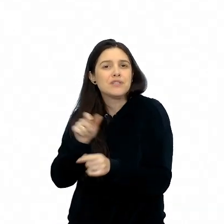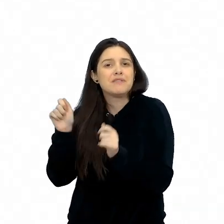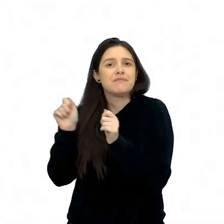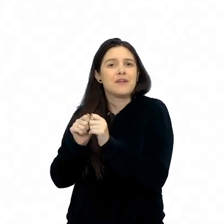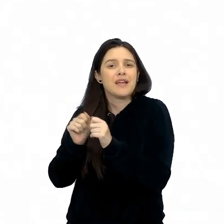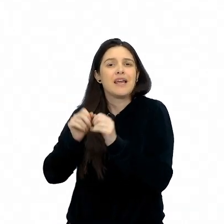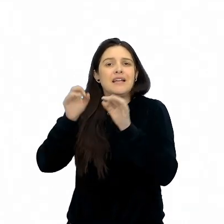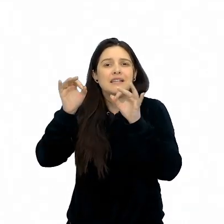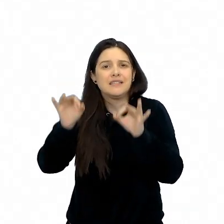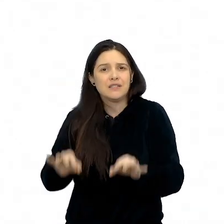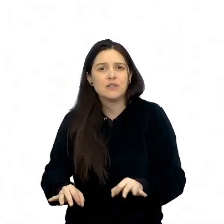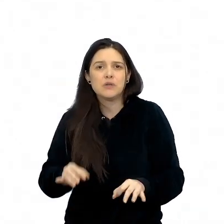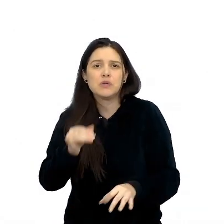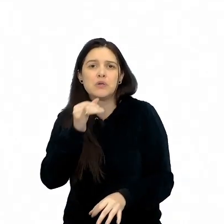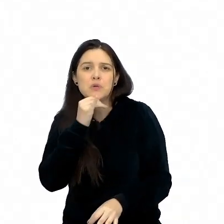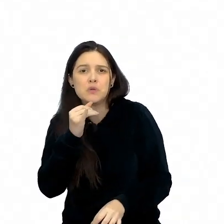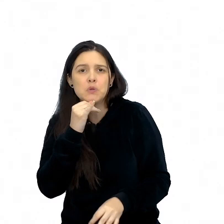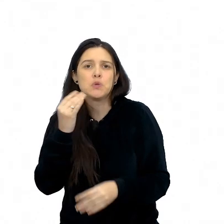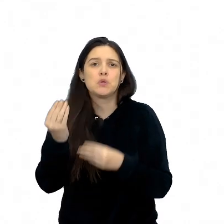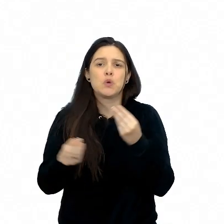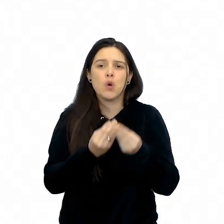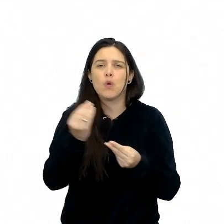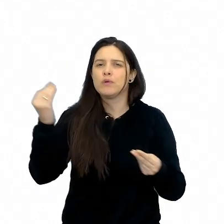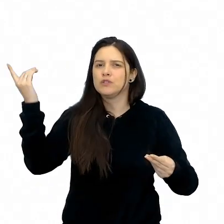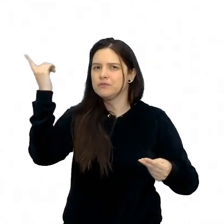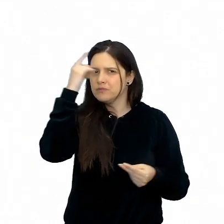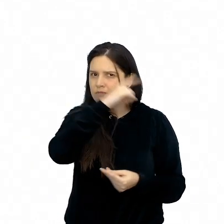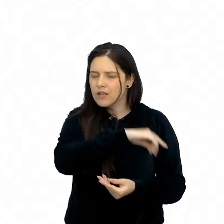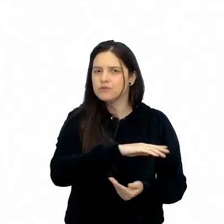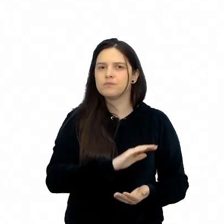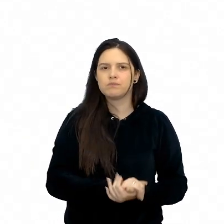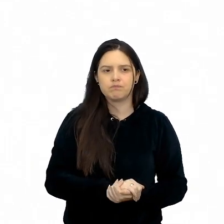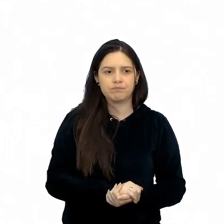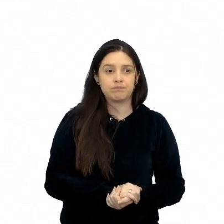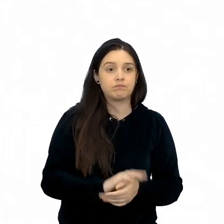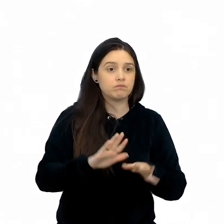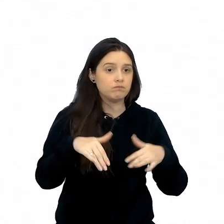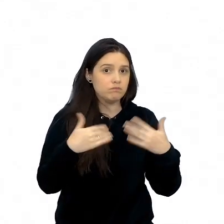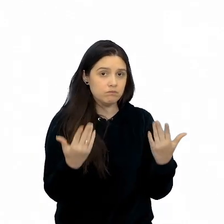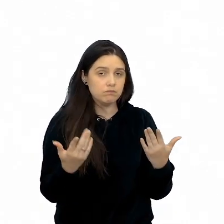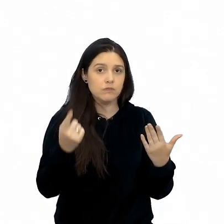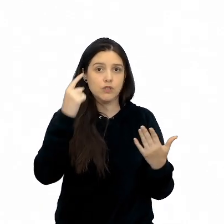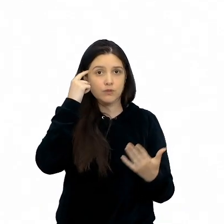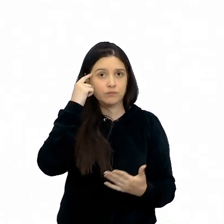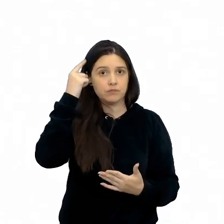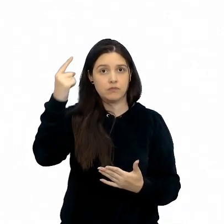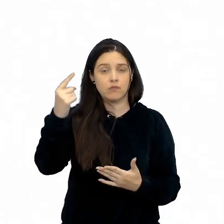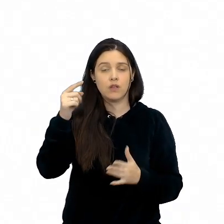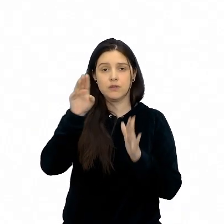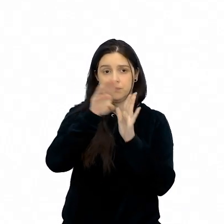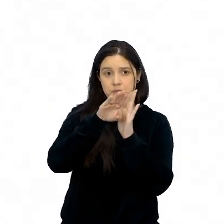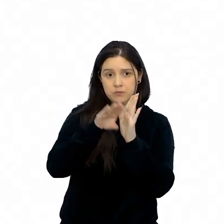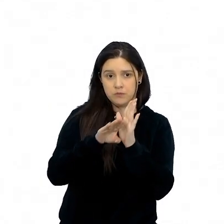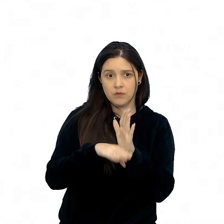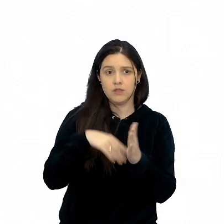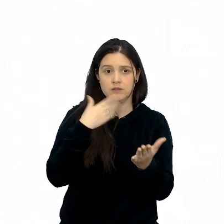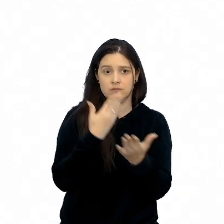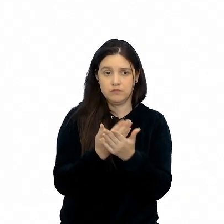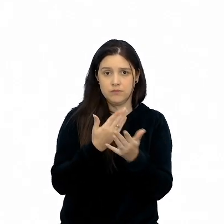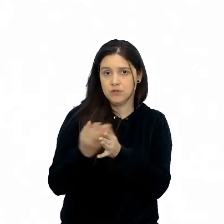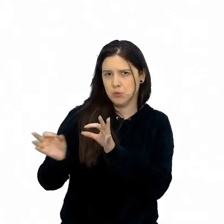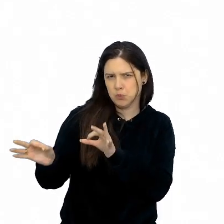ele avance, para ele dar conta dessas dificuldades que ele tem. Bom, então só para a gente pensar nessas aulas aí que nós vamos trabalhar